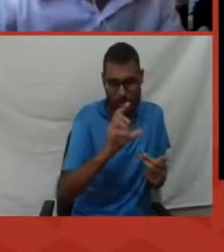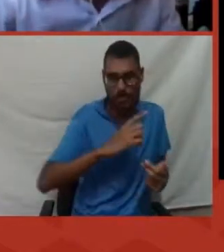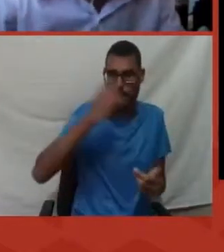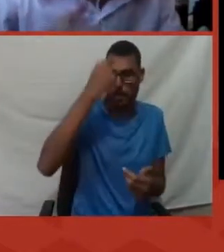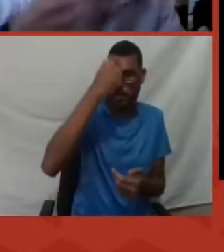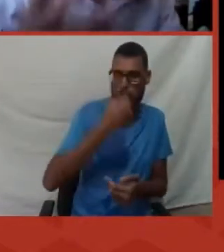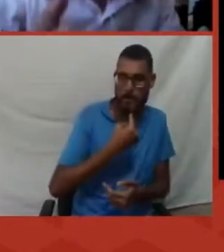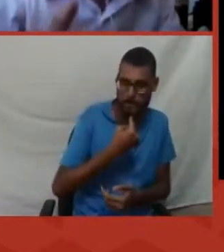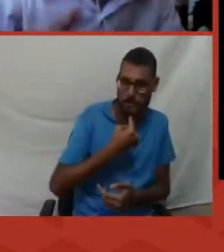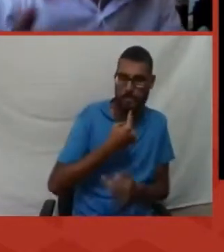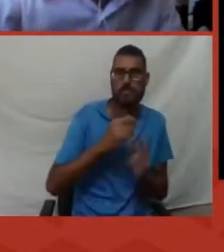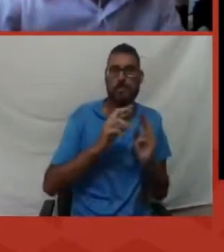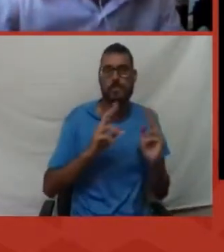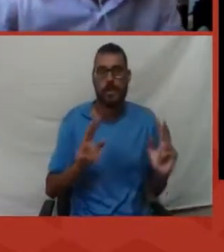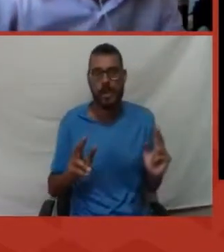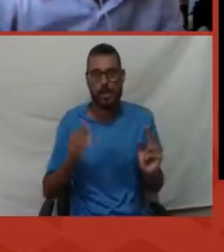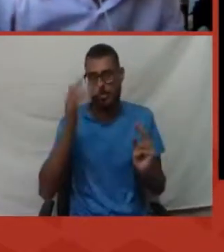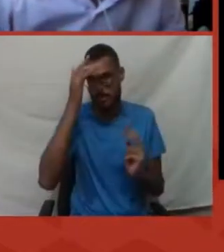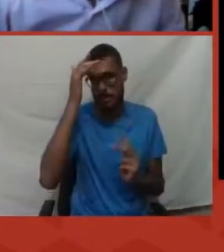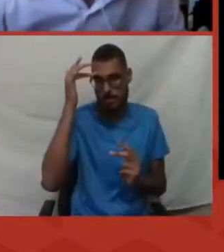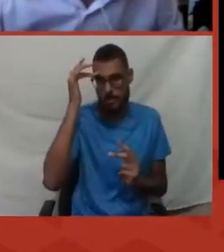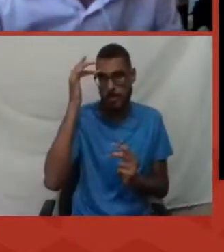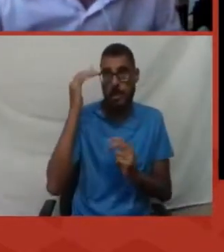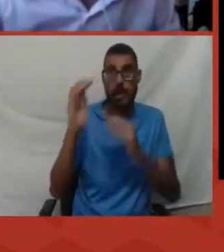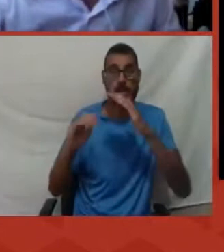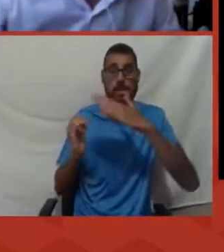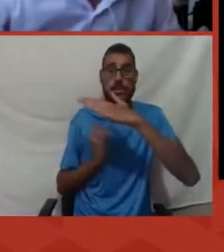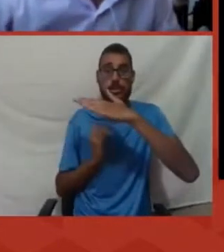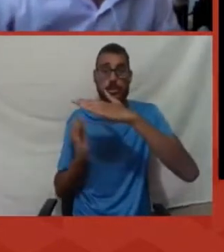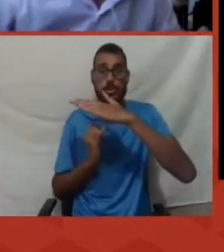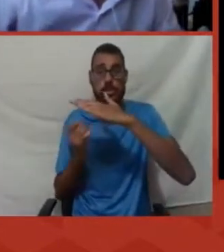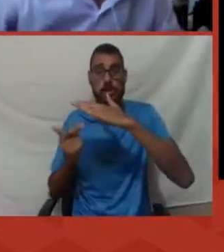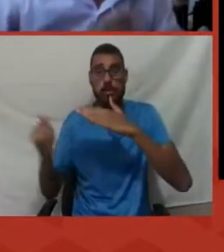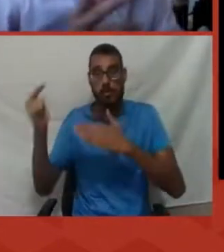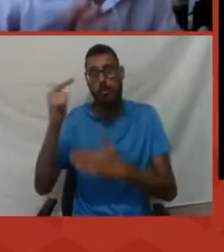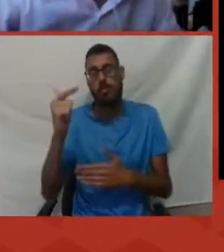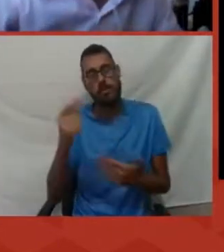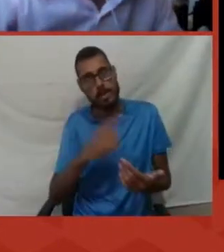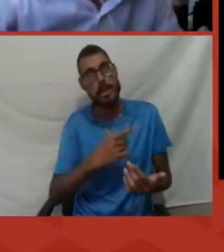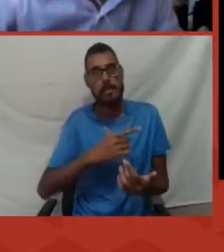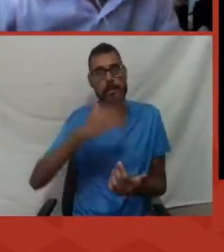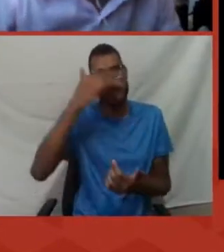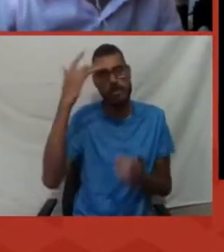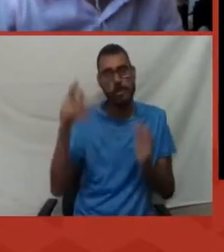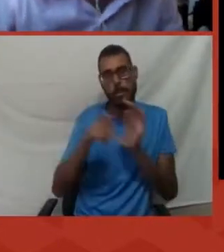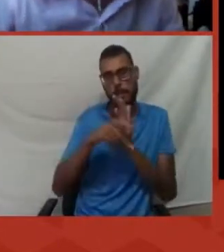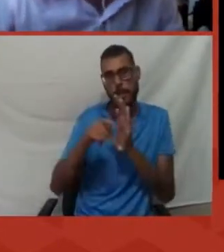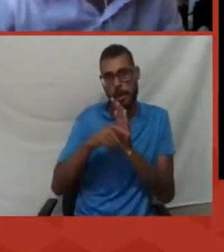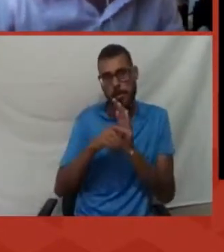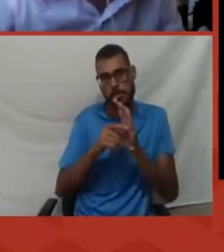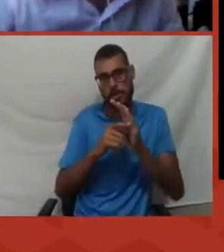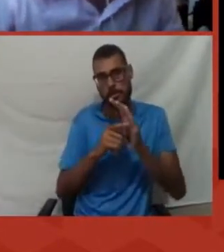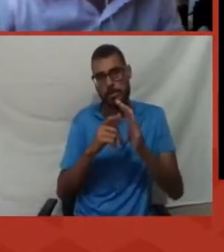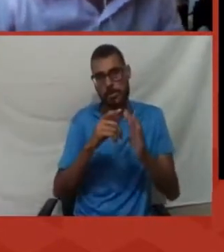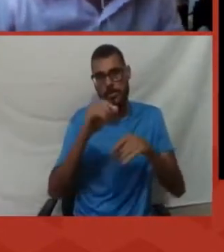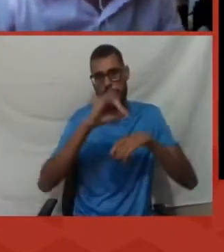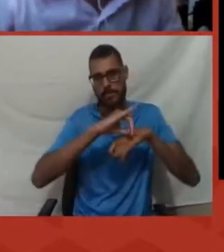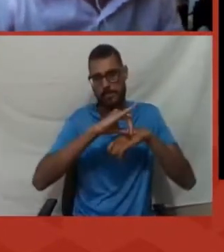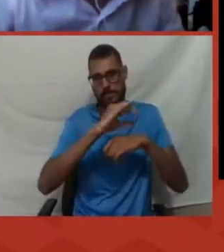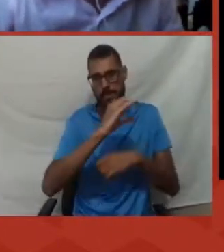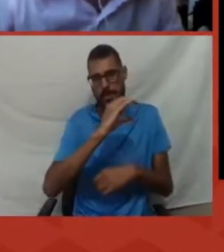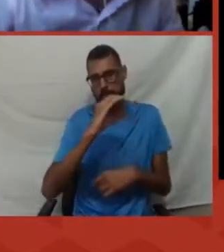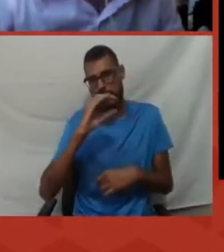diversas instituições, com destaque para os colegas do CCT, sim, mas só de várias instituições.